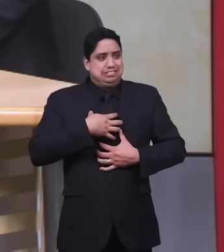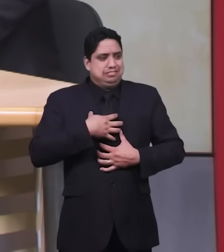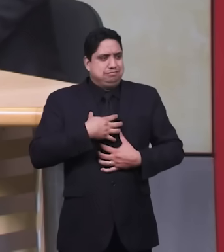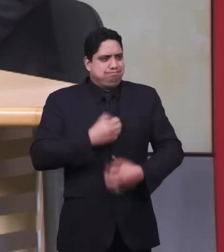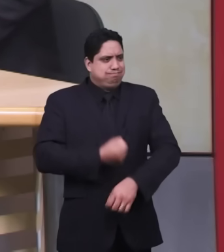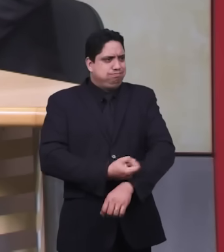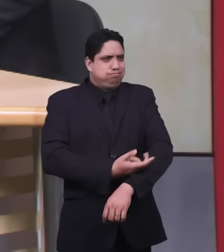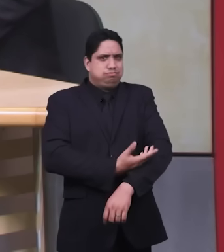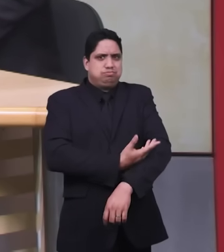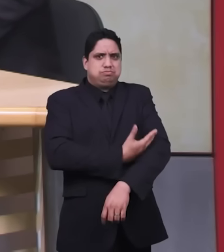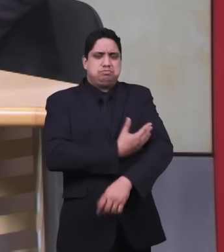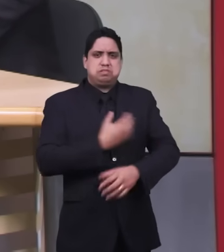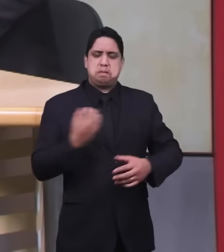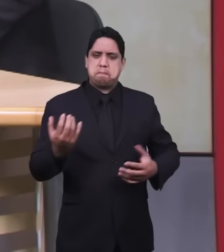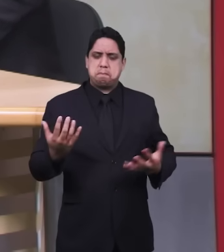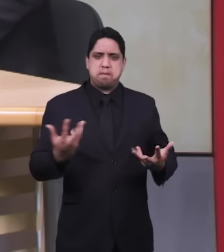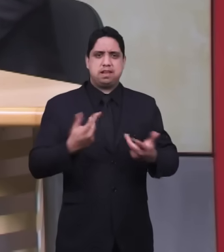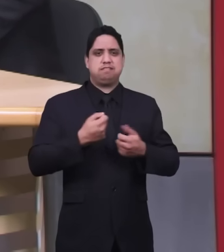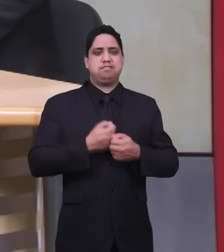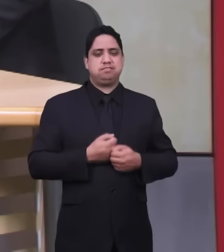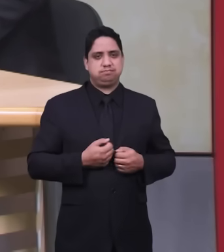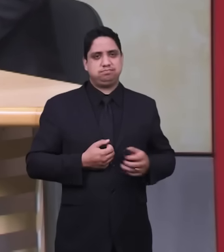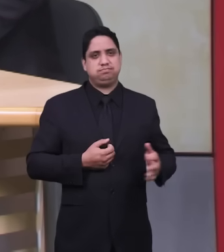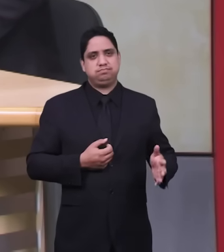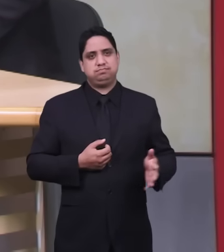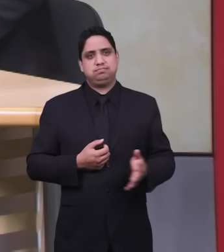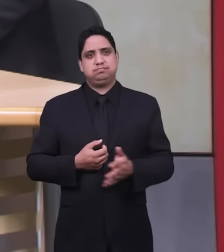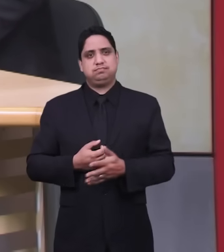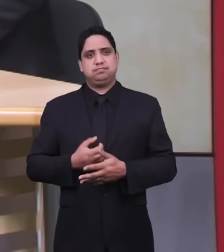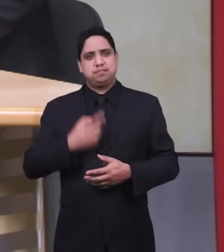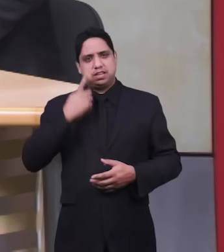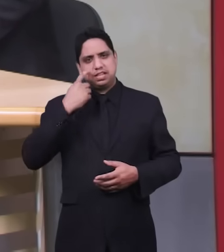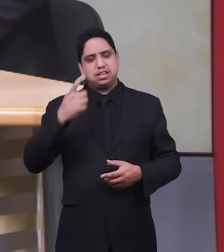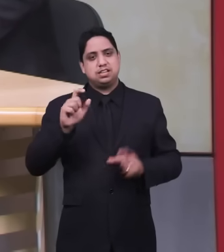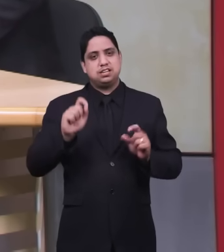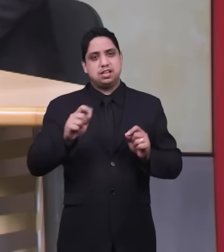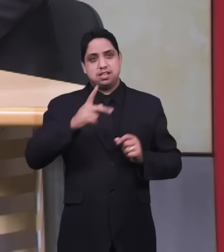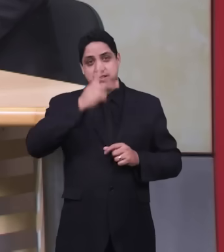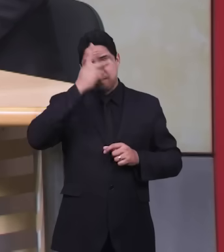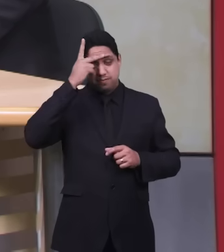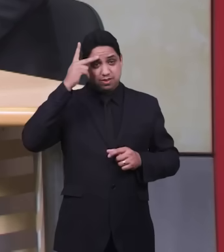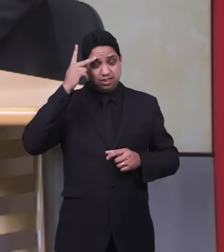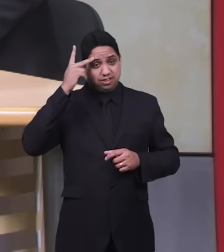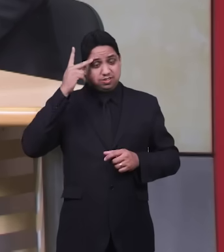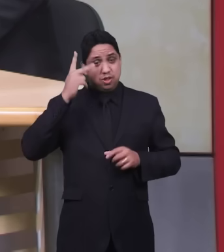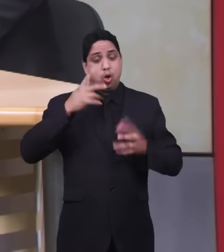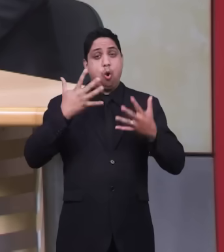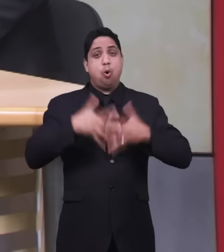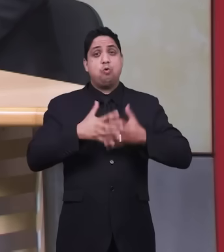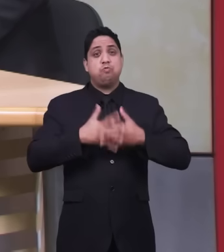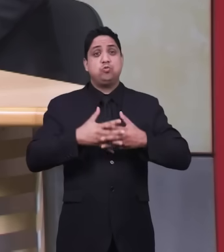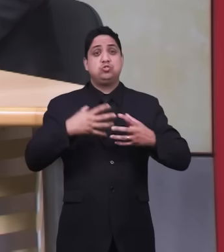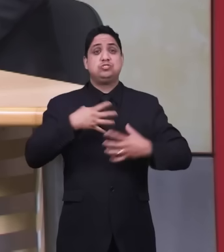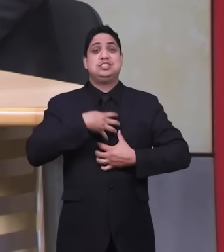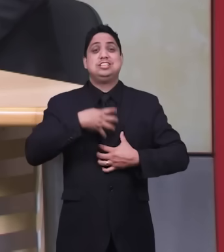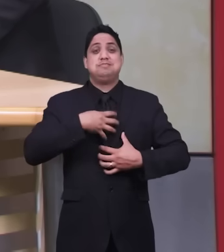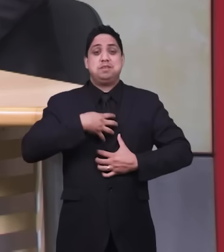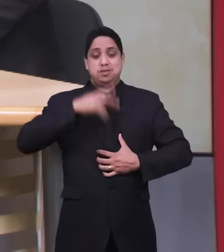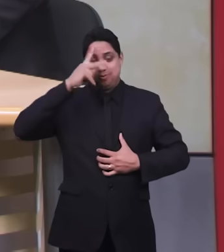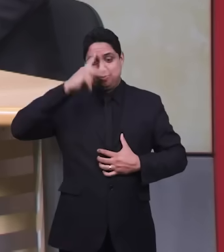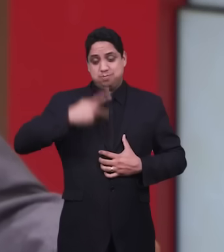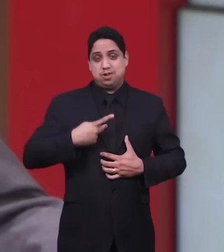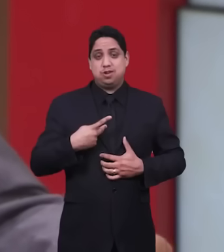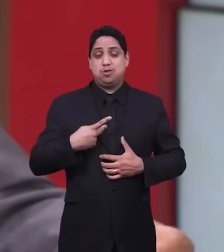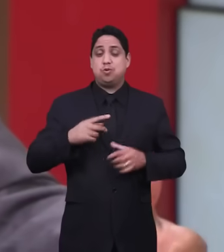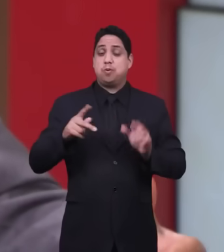coisa impressionante. Fala. Não, você falou assim, interessante, porque as pessoas, elas confundem a sensação humana da carne, carnal, com aquilo que é